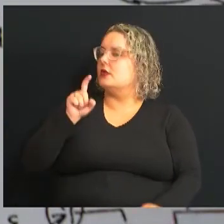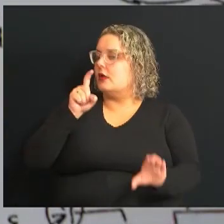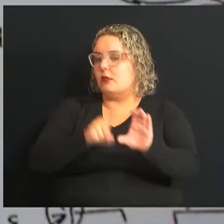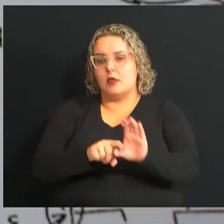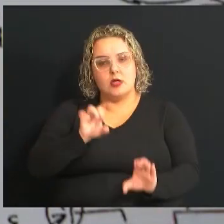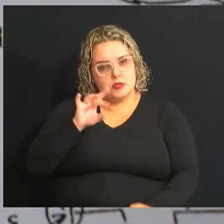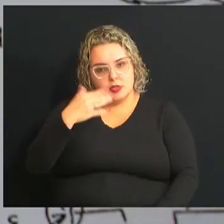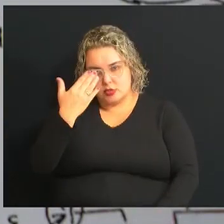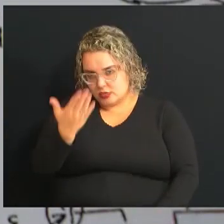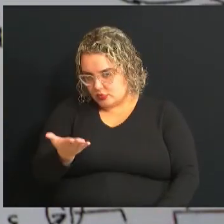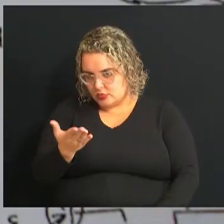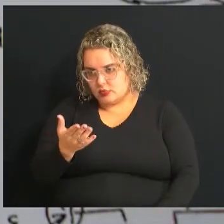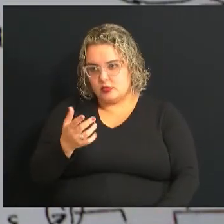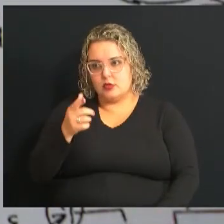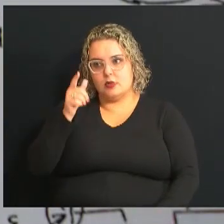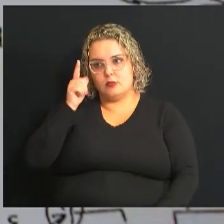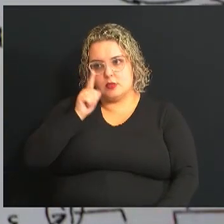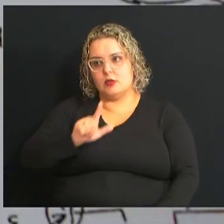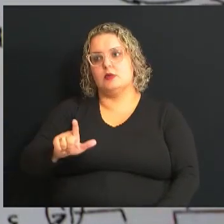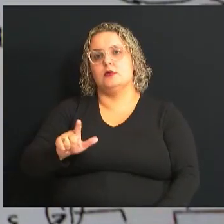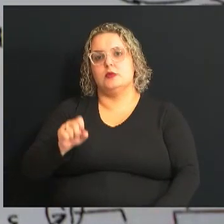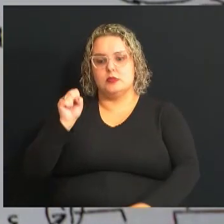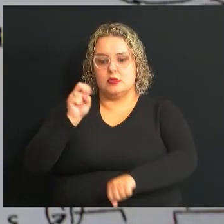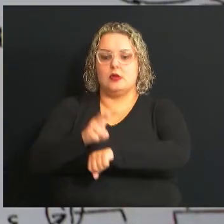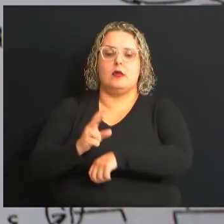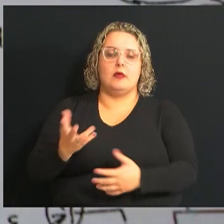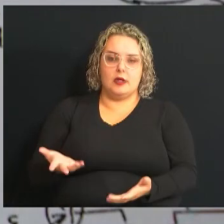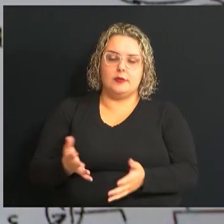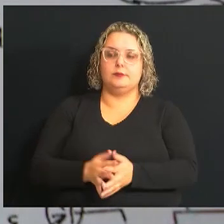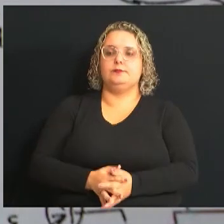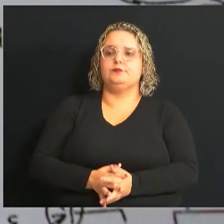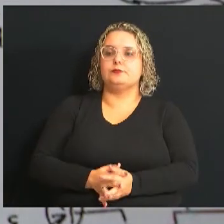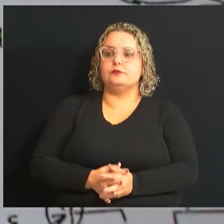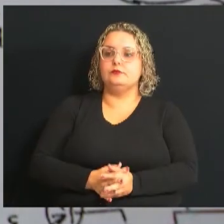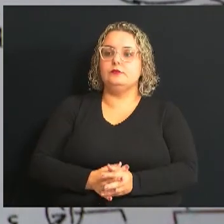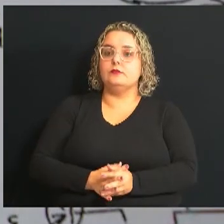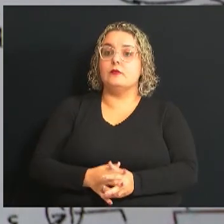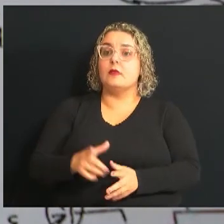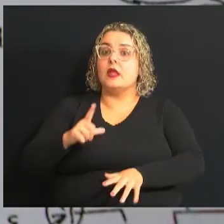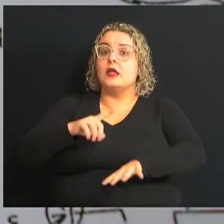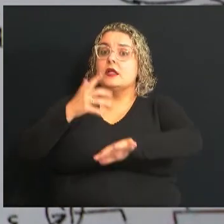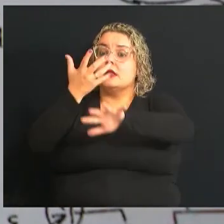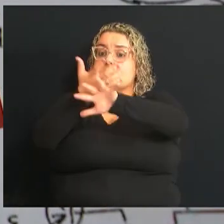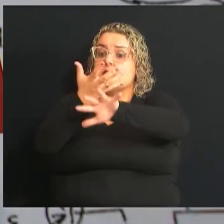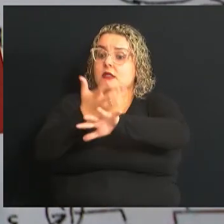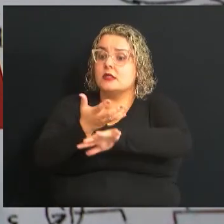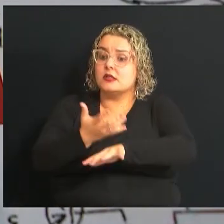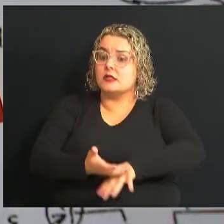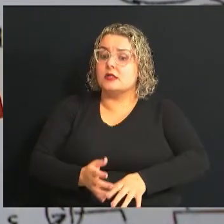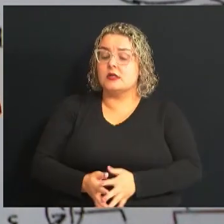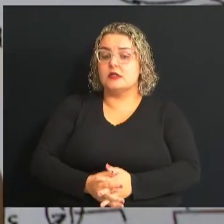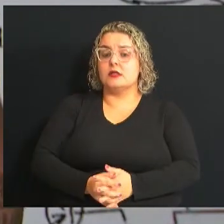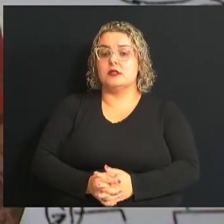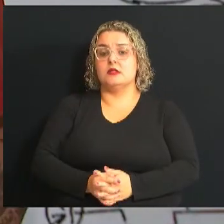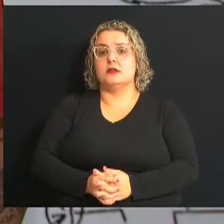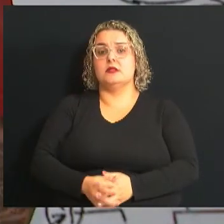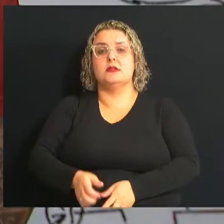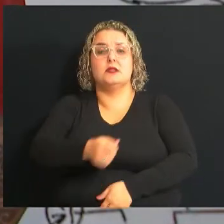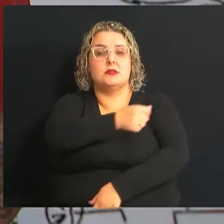para conquistar a tão sonhada vaga. E tem aquelas matérias que os estudantes ficam